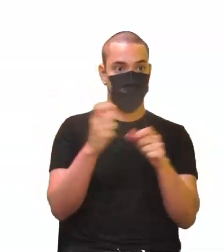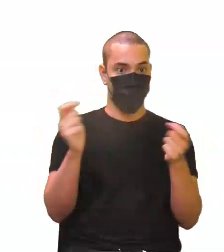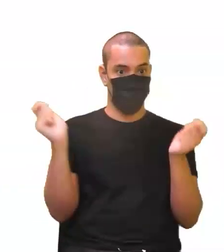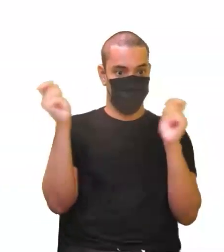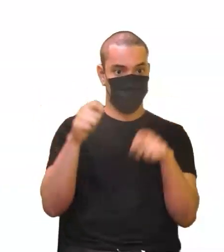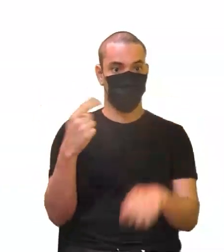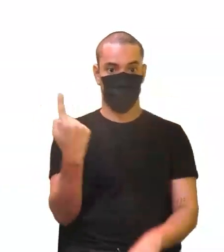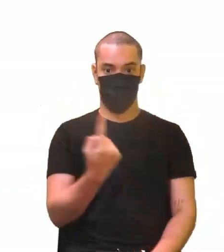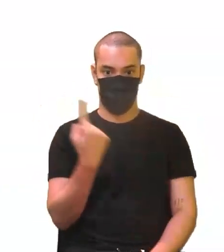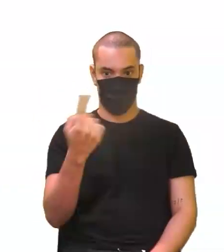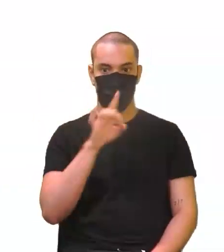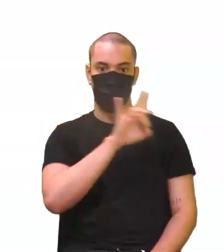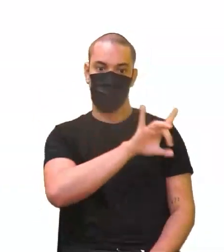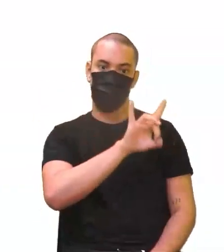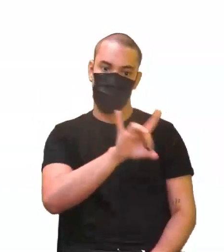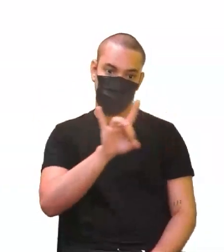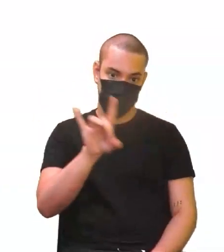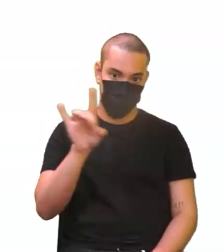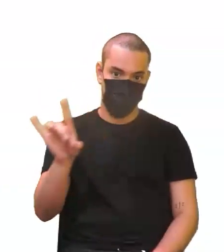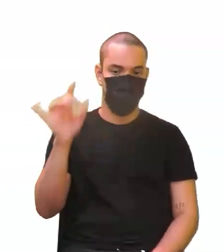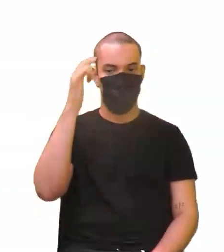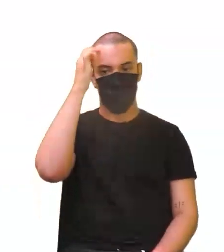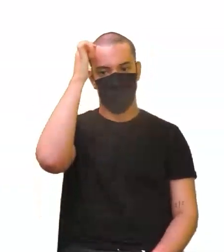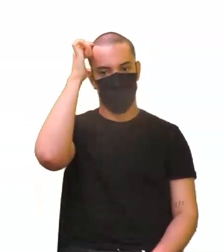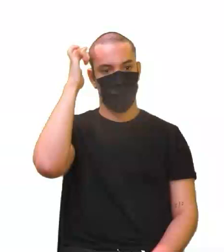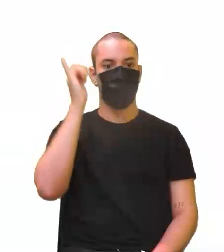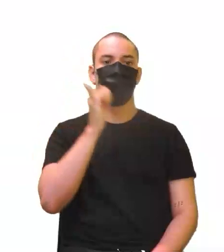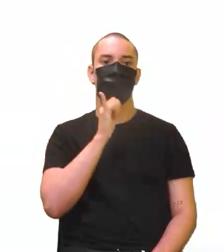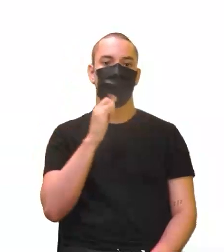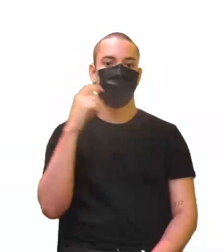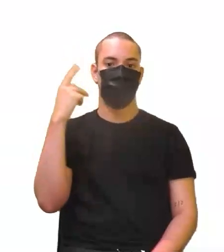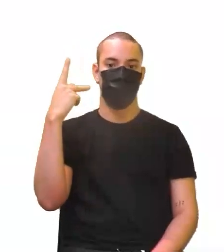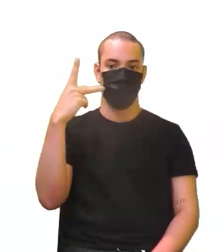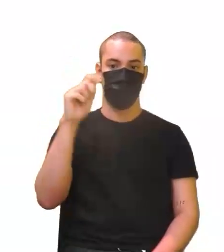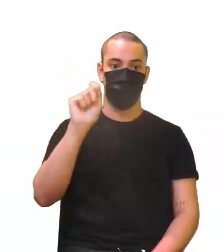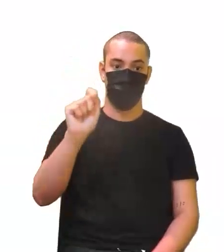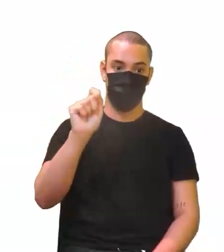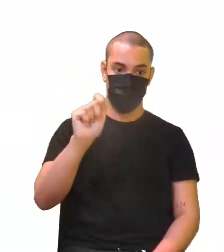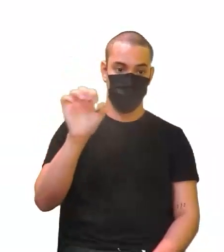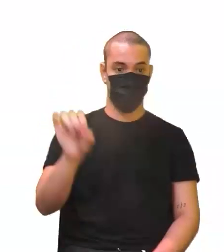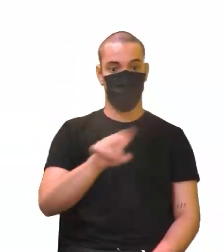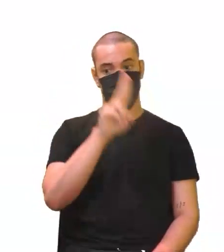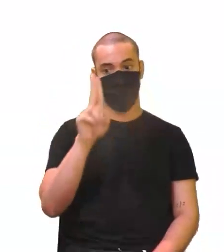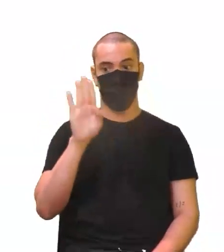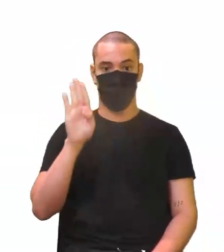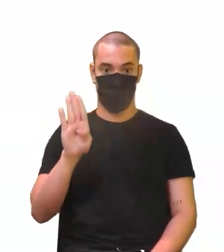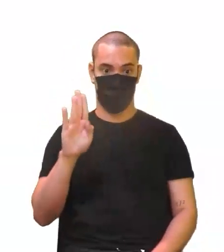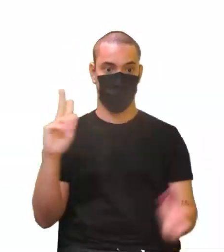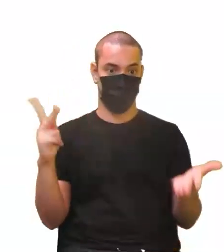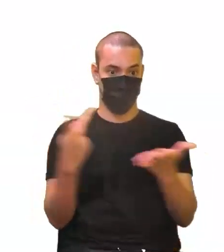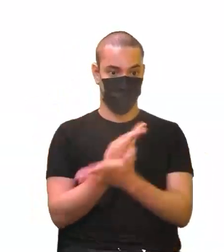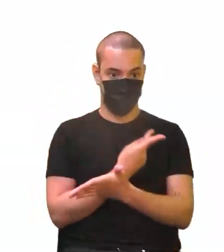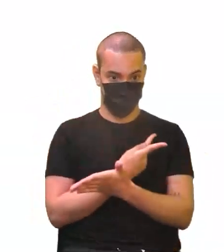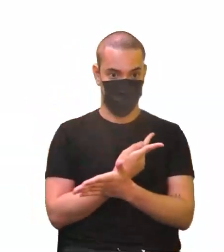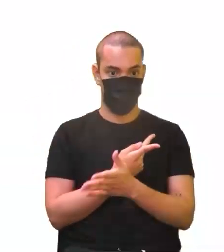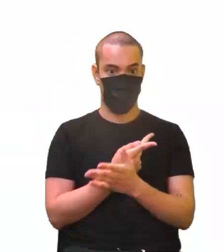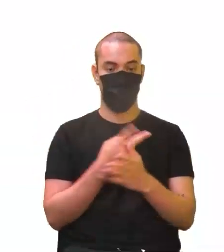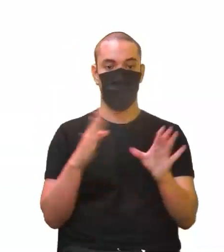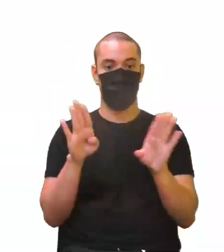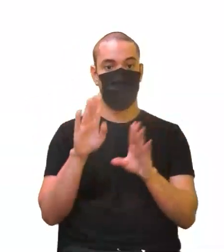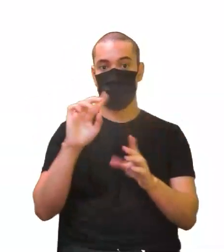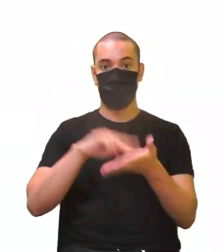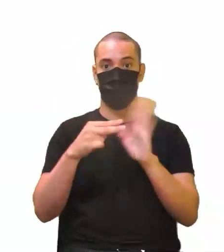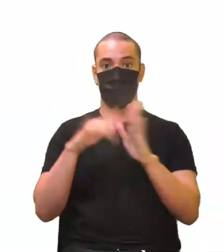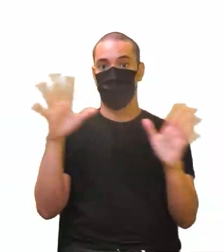probabilidades isoladas de cada evento. Ou seja, a probabilidade de A ou B ocorrerem. É a sua